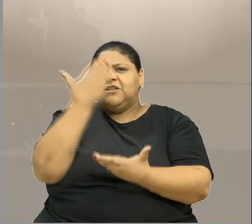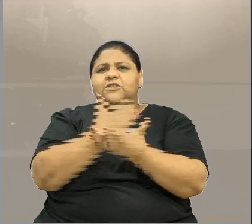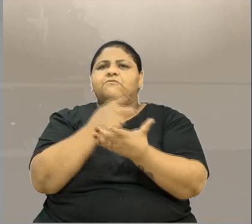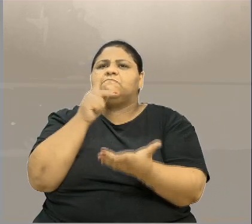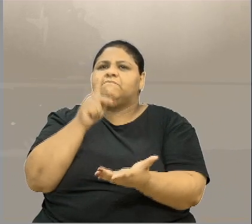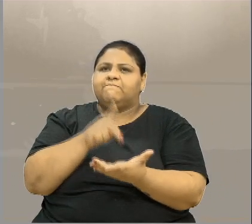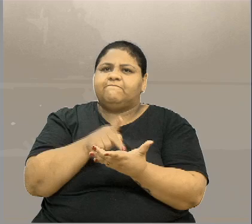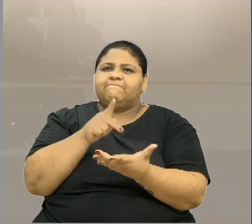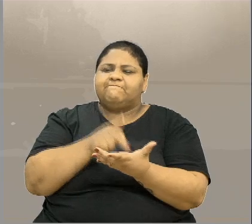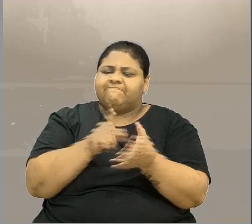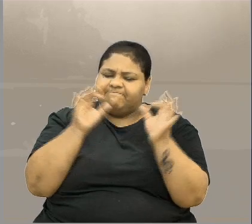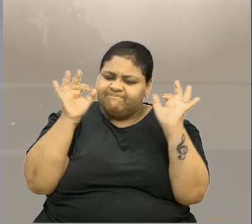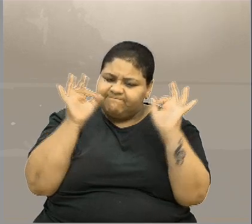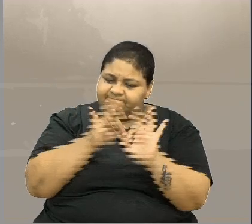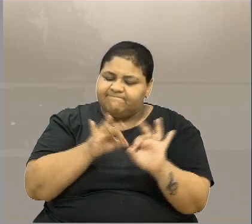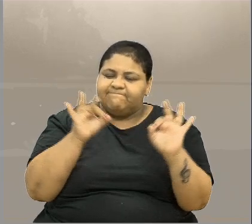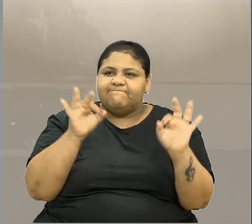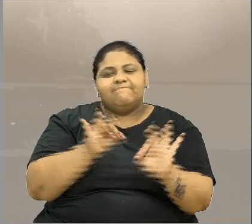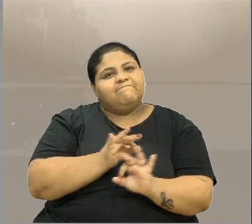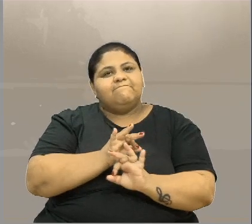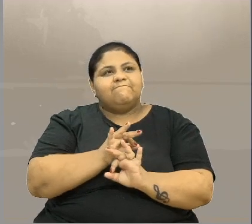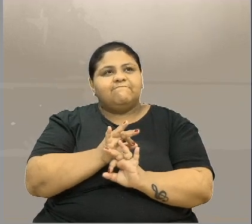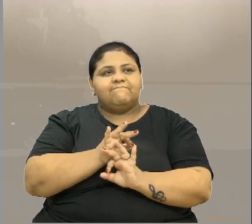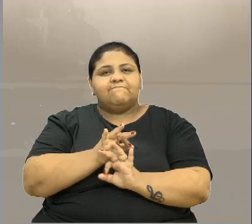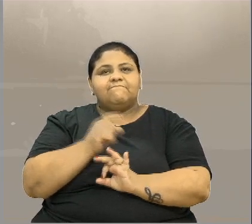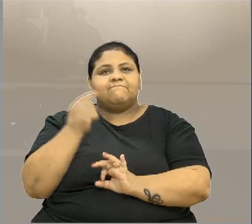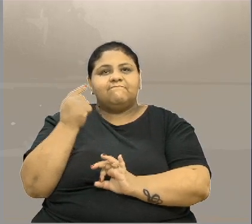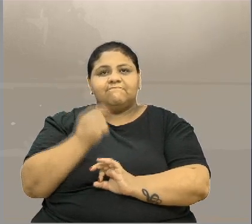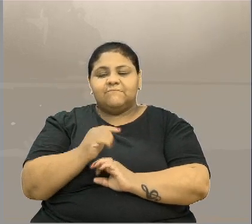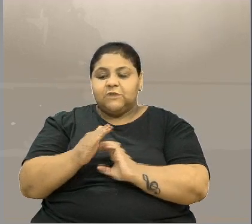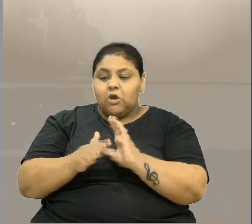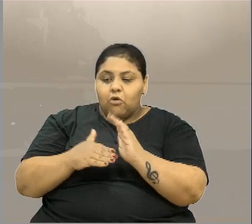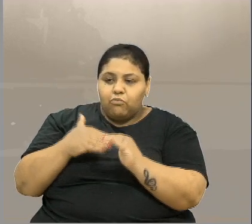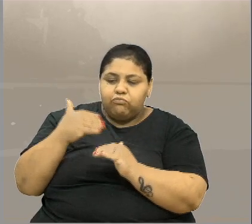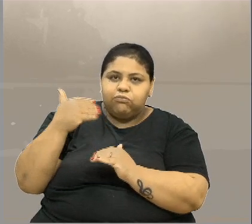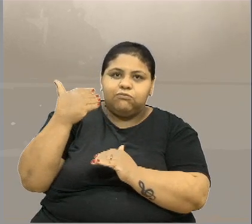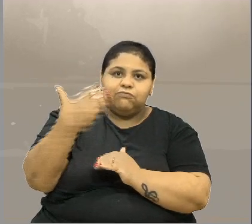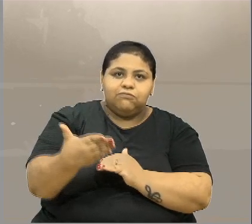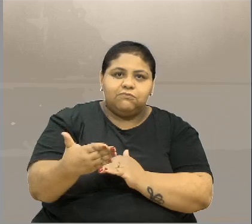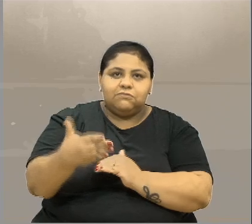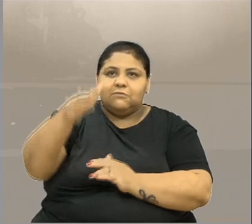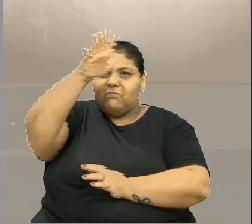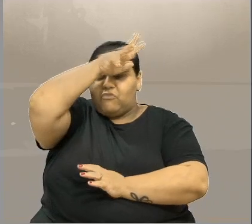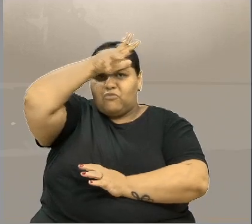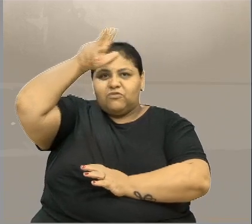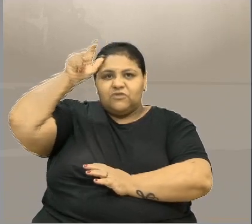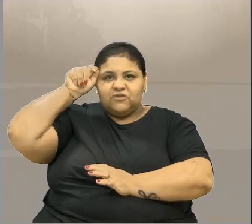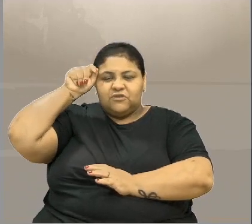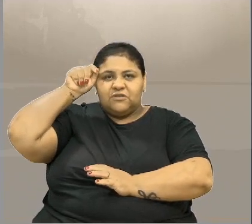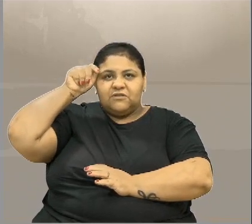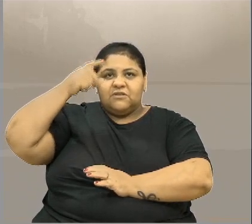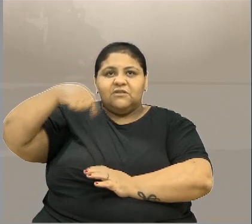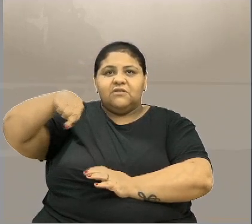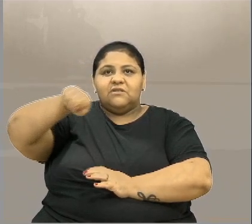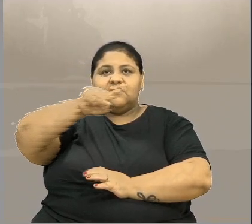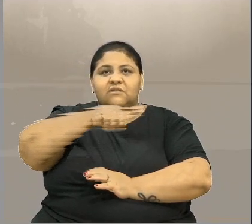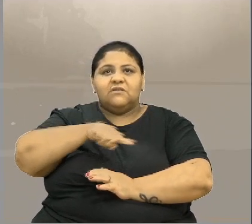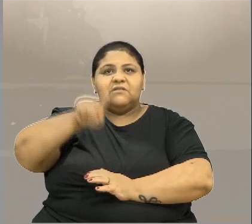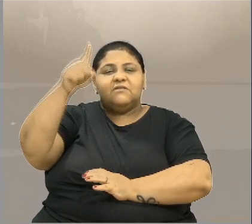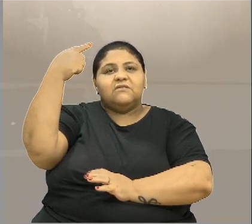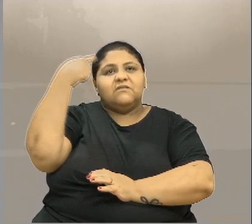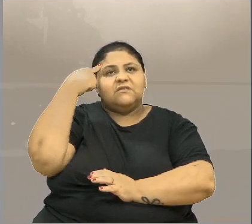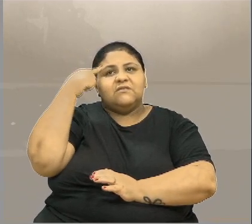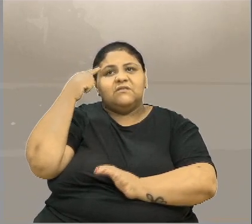e convicção de que isso vai ser um passo muito importante para o município e para que a gente pense, né,